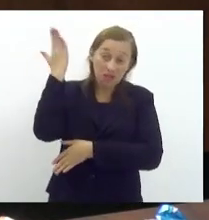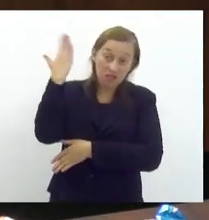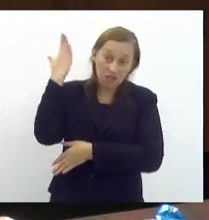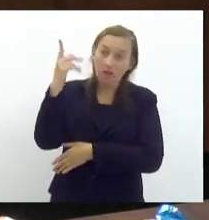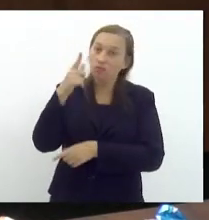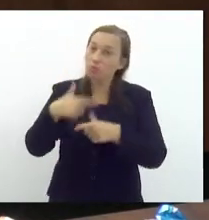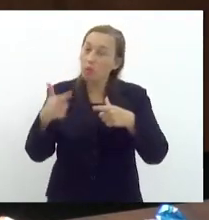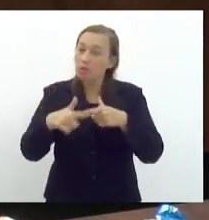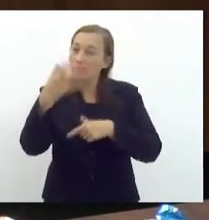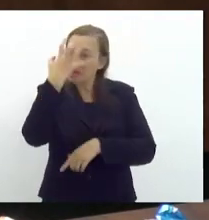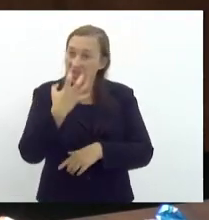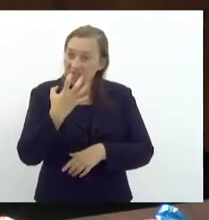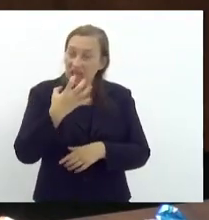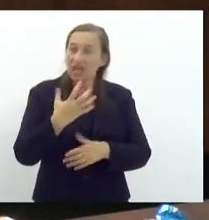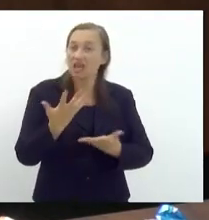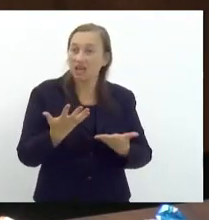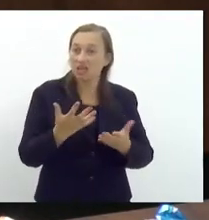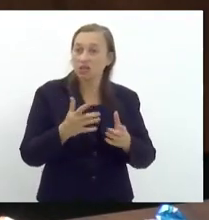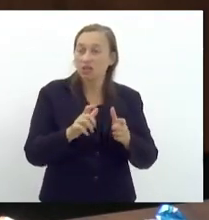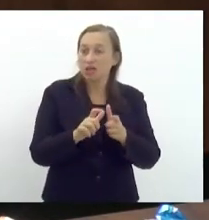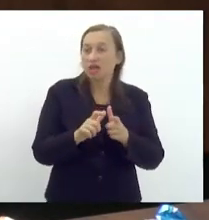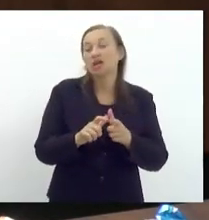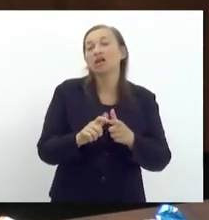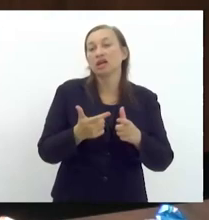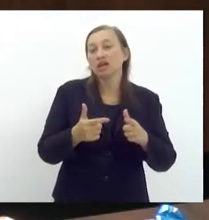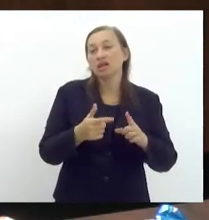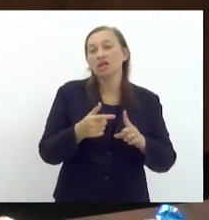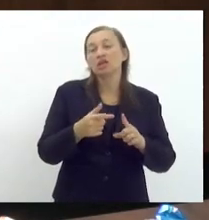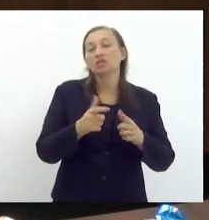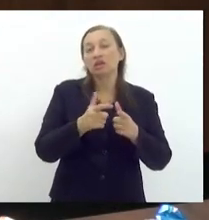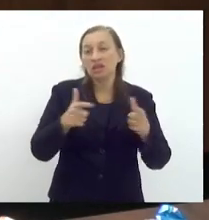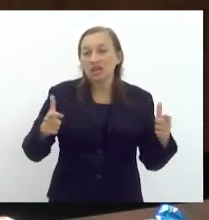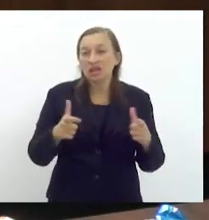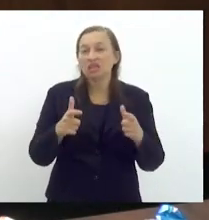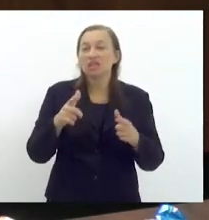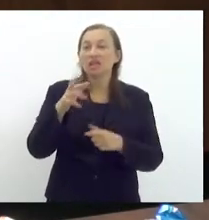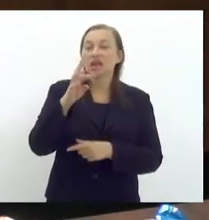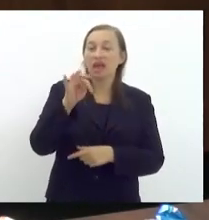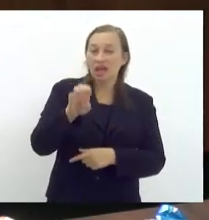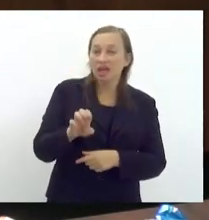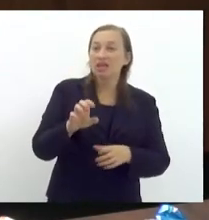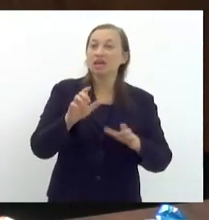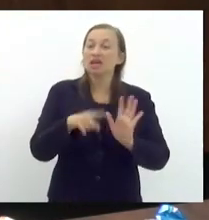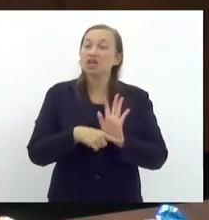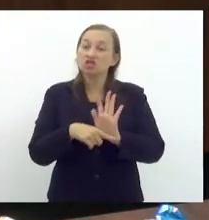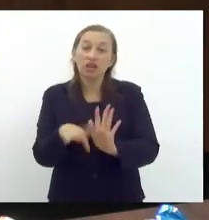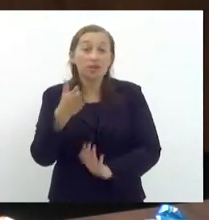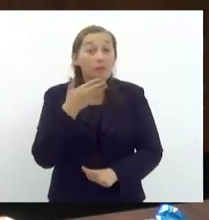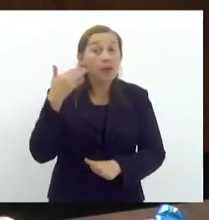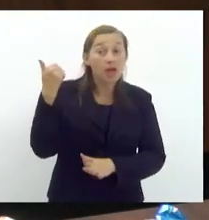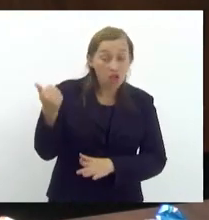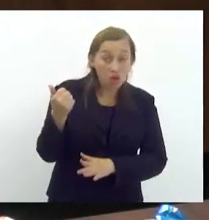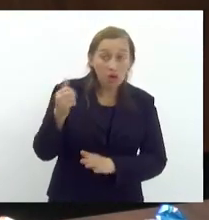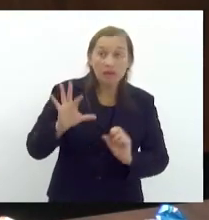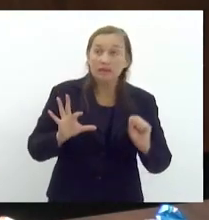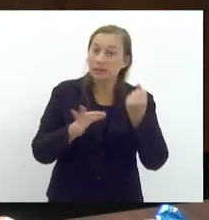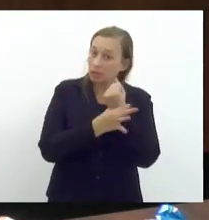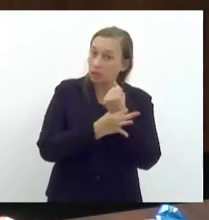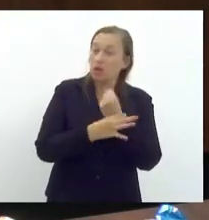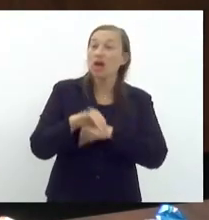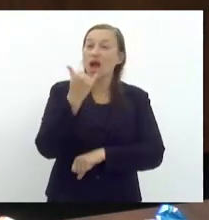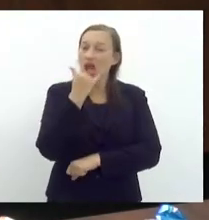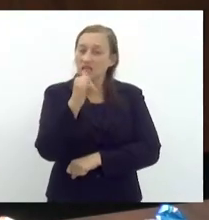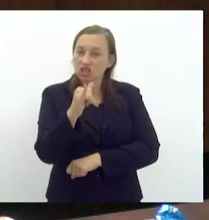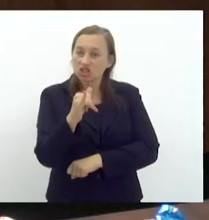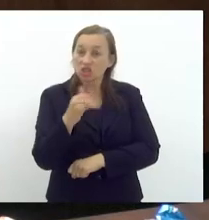na questão de uma extensão de rede para que atendesse melhor de forma mais segura a energia